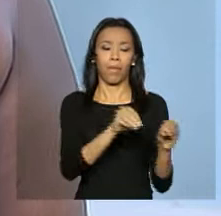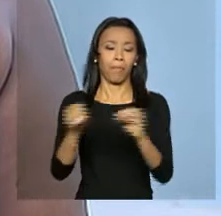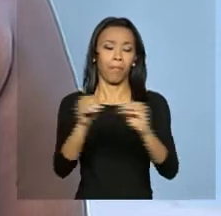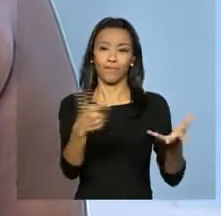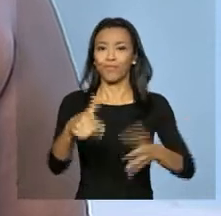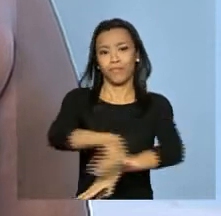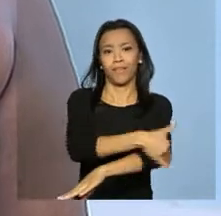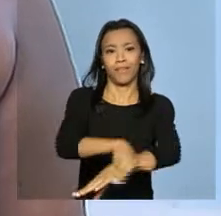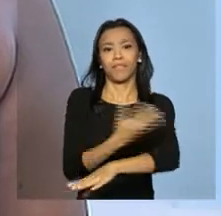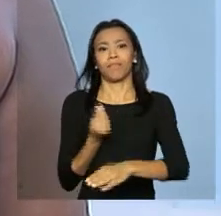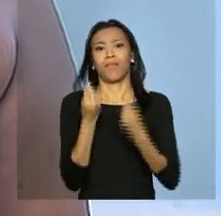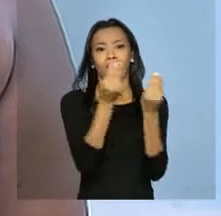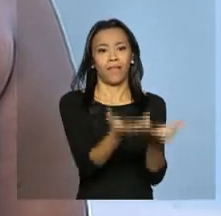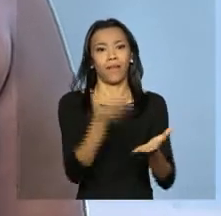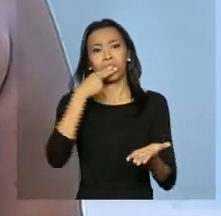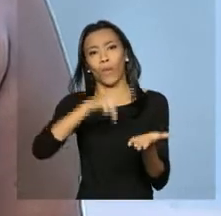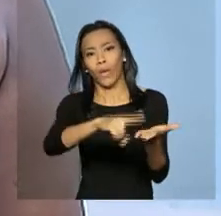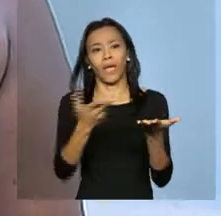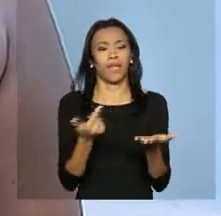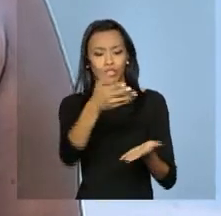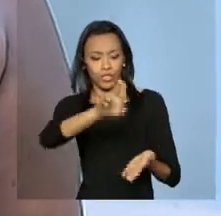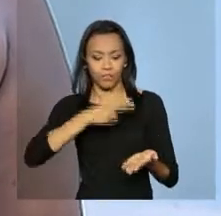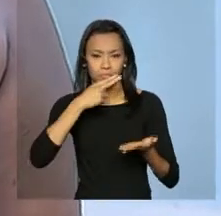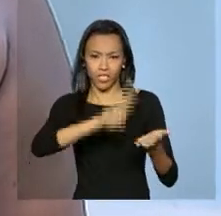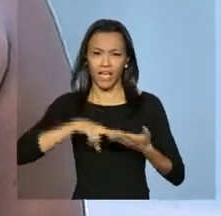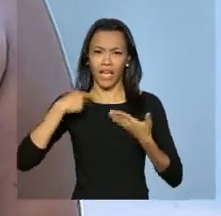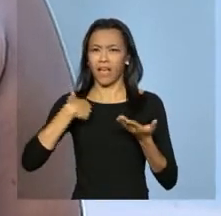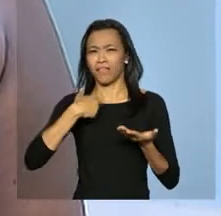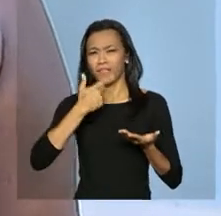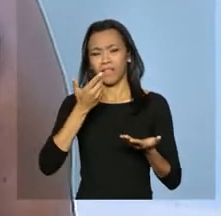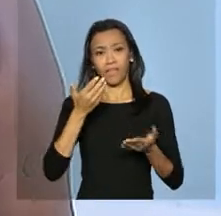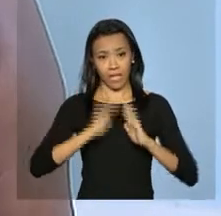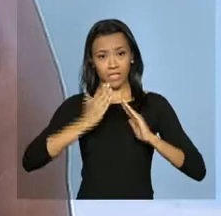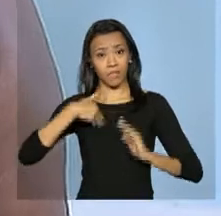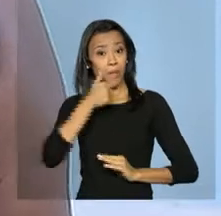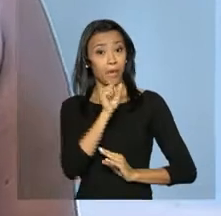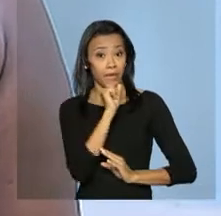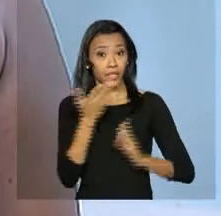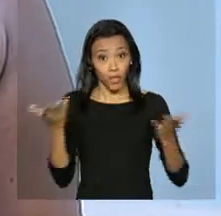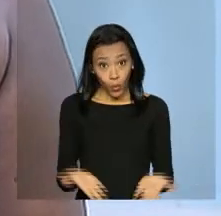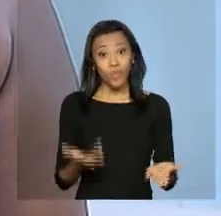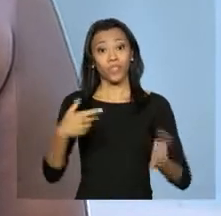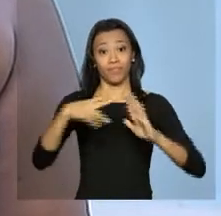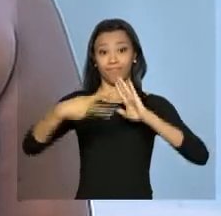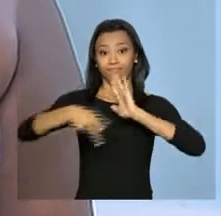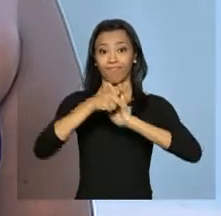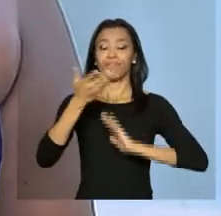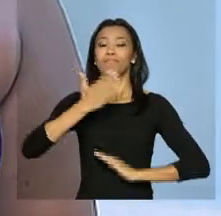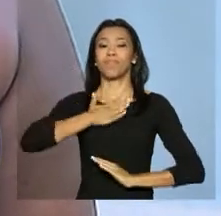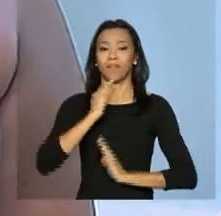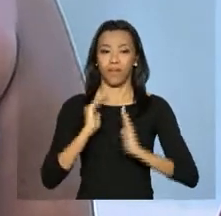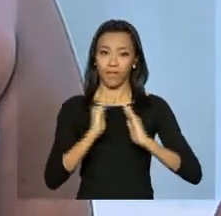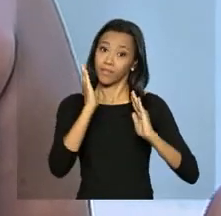para poder passar para o correio, para chegar a minha correspondência. A minha correspondência chega na casa de minha mãe, entendeu? E hoje eu tenho a minha casa para chamar de minha,